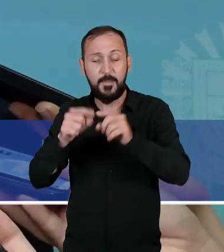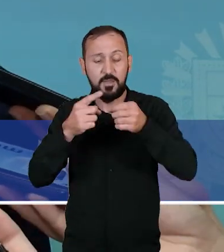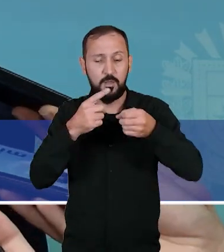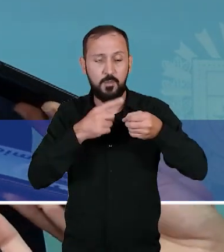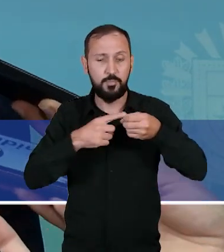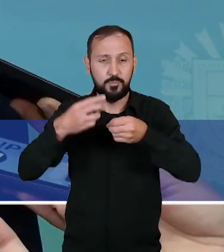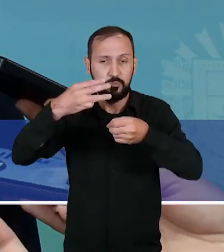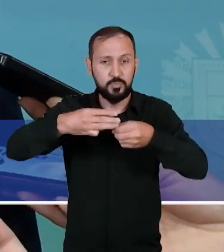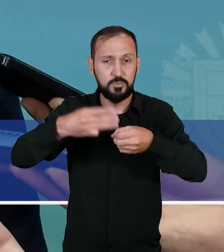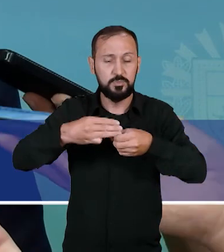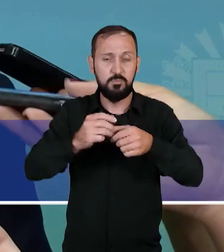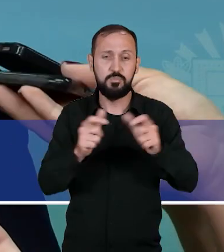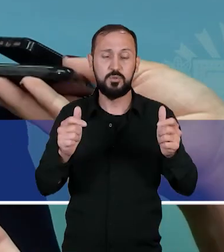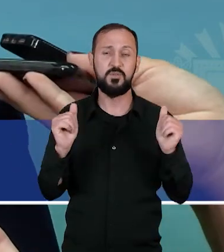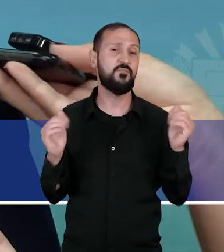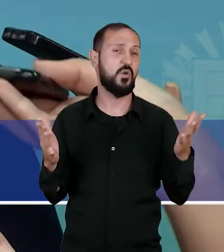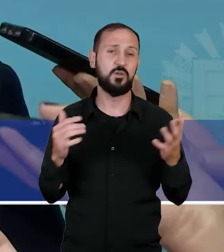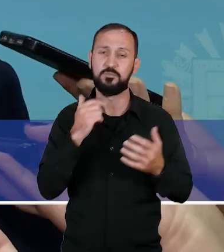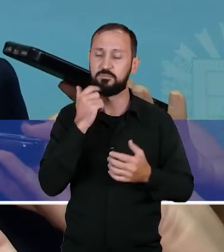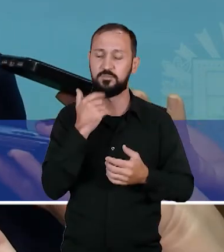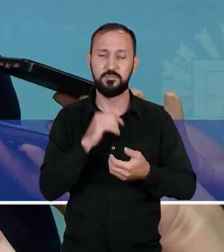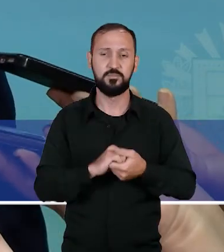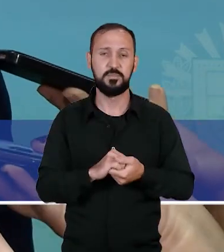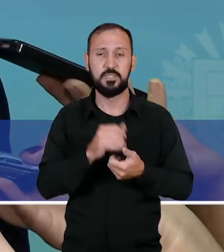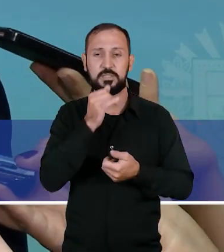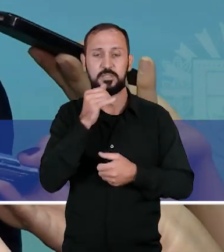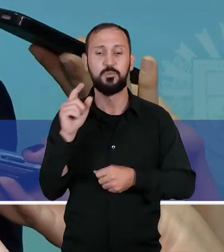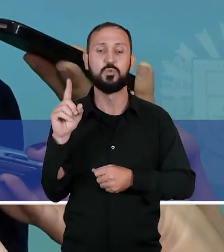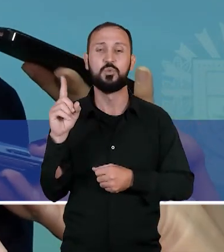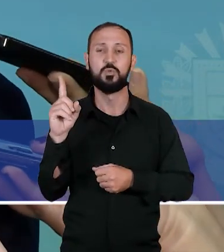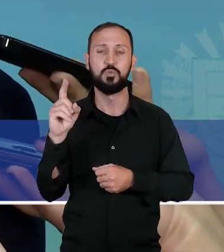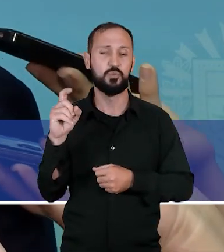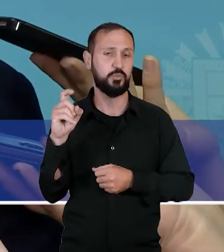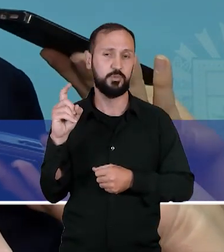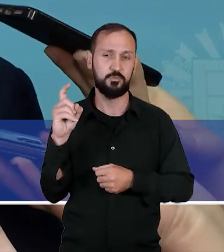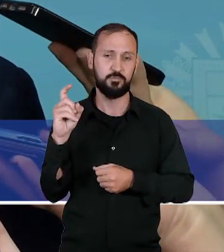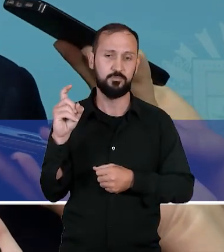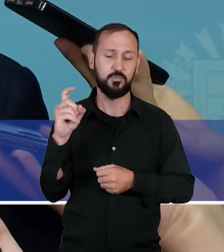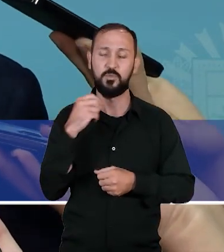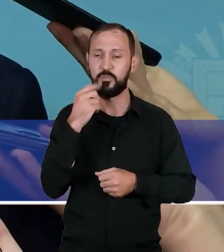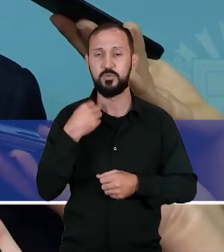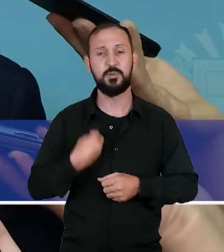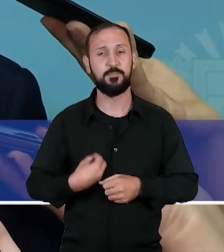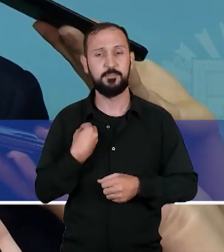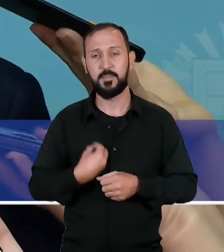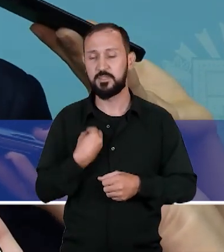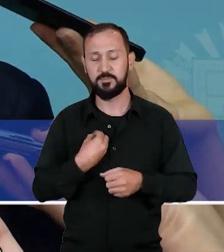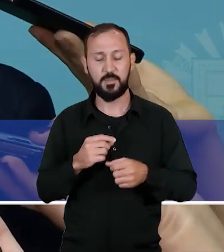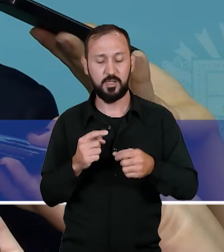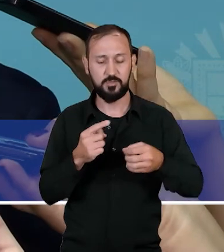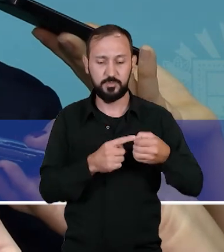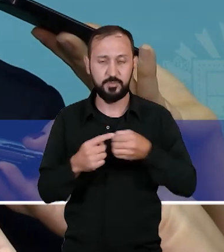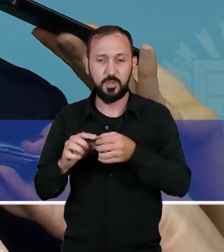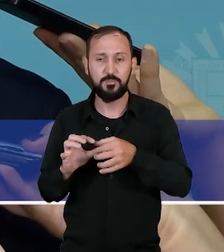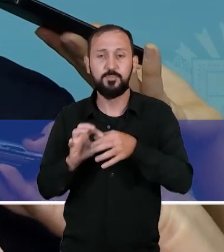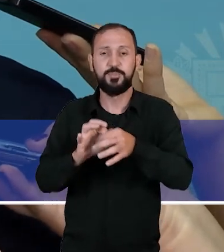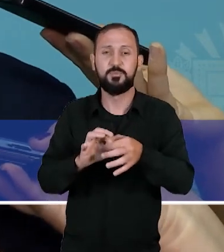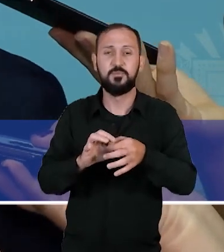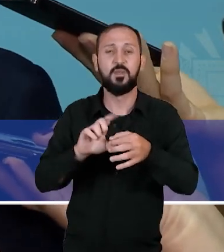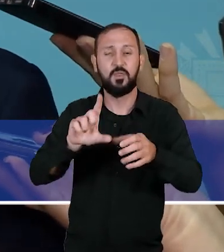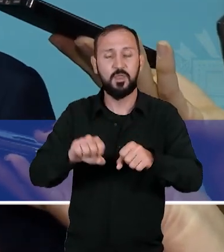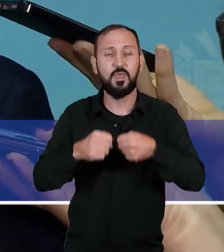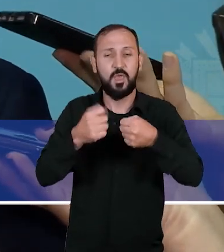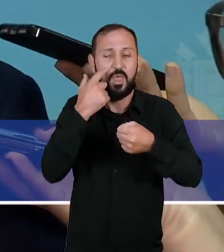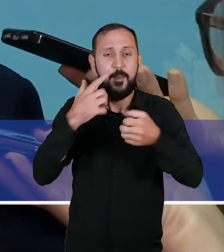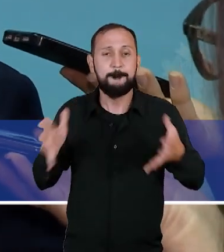os grandes municípios estão fora. Por exemplo, Dourados não participa de nenhum consórcio,